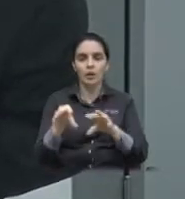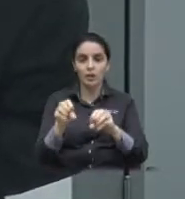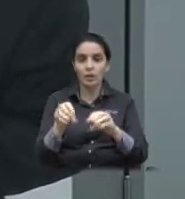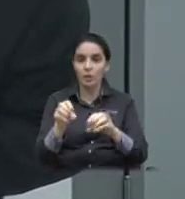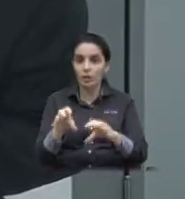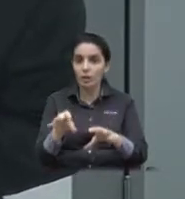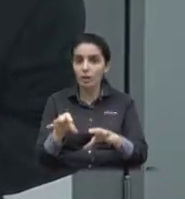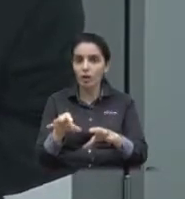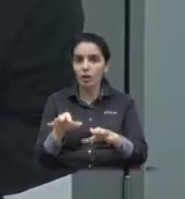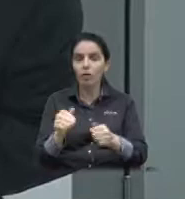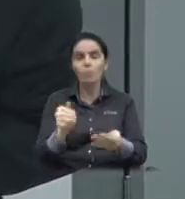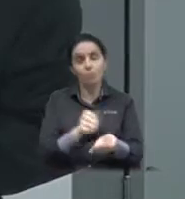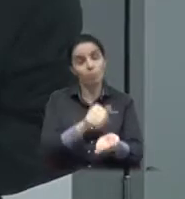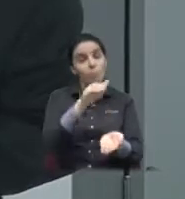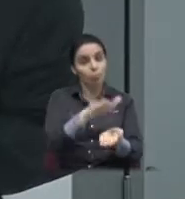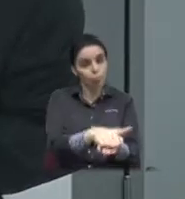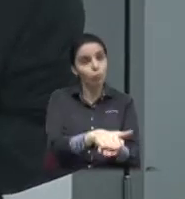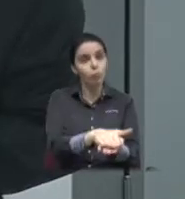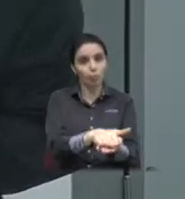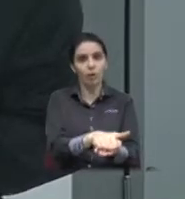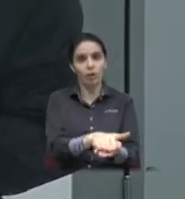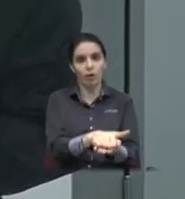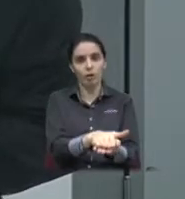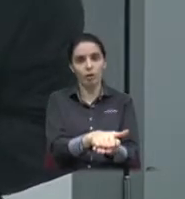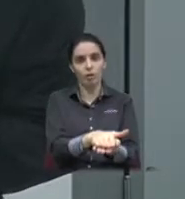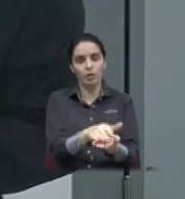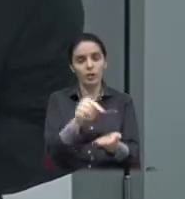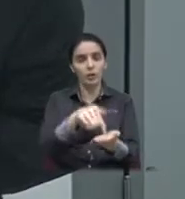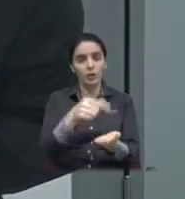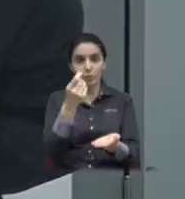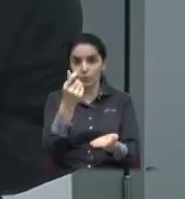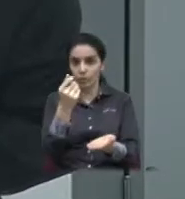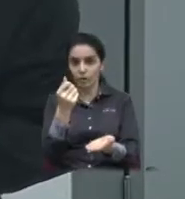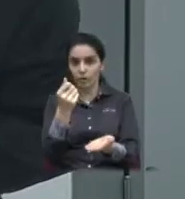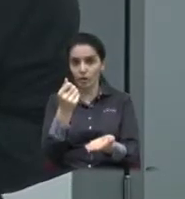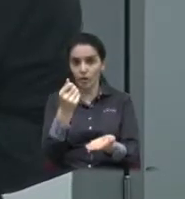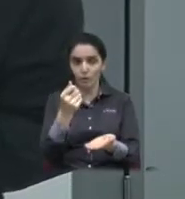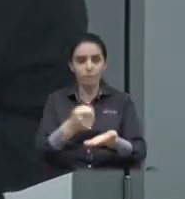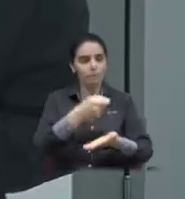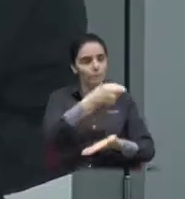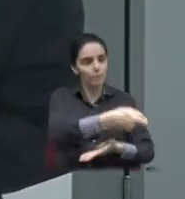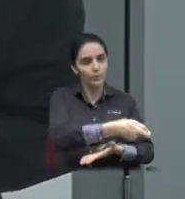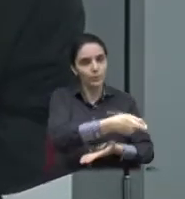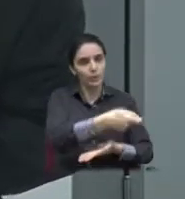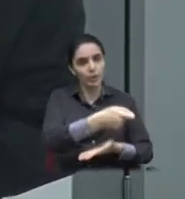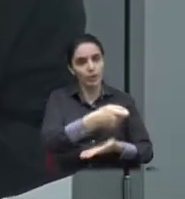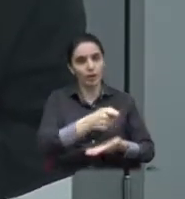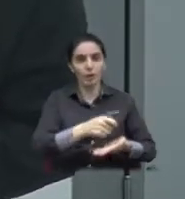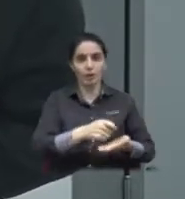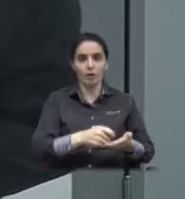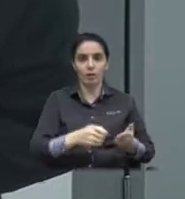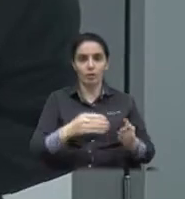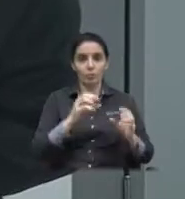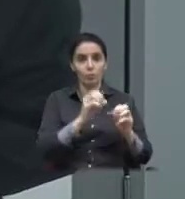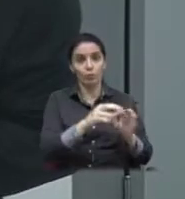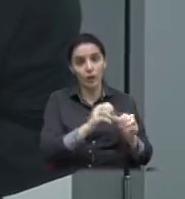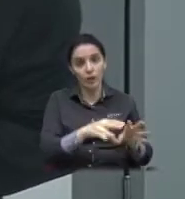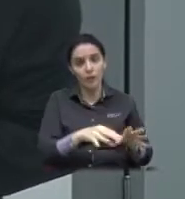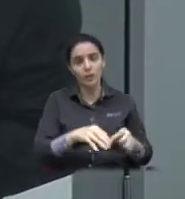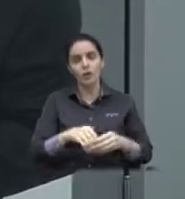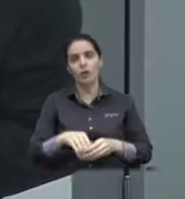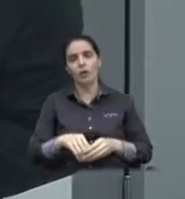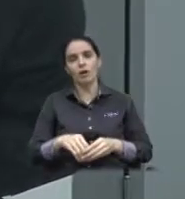né, para poder ter uma aplicabilidade na educação, na forma de divulgação e investir no trânsito, né, que é